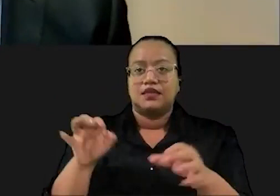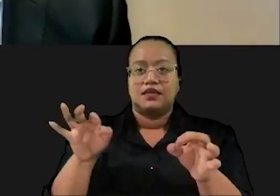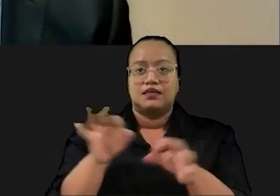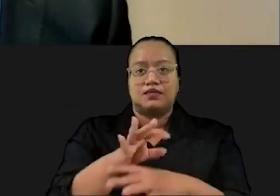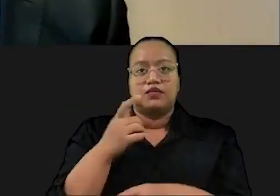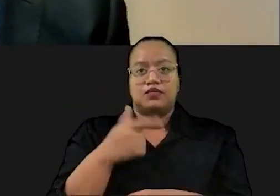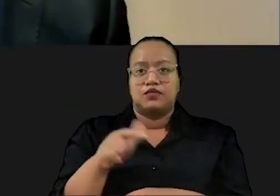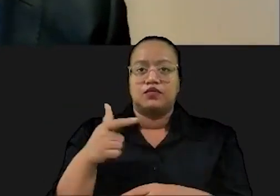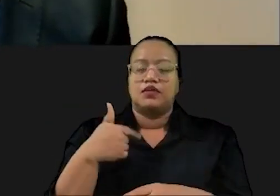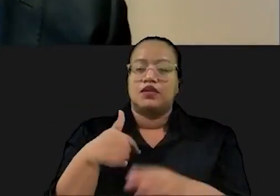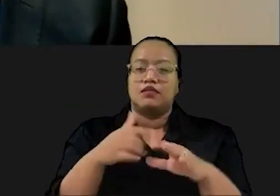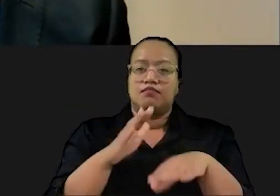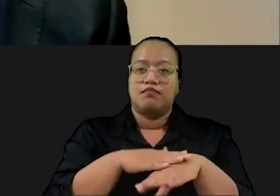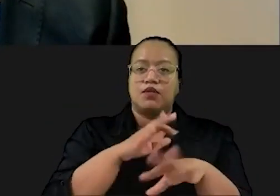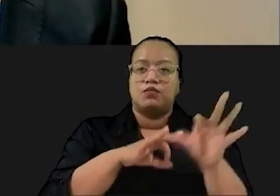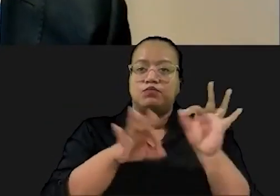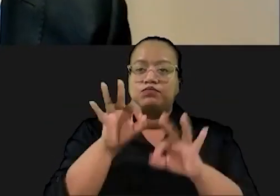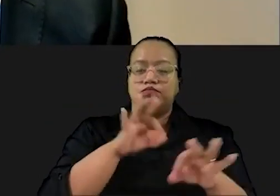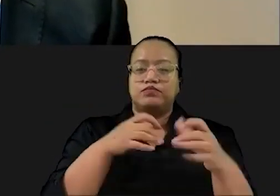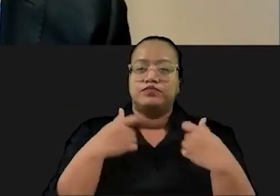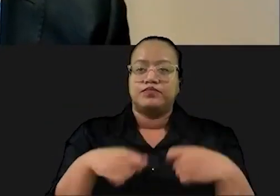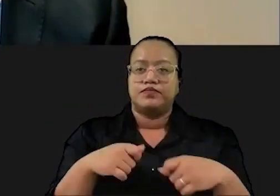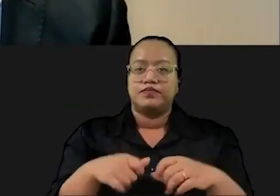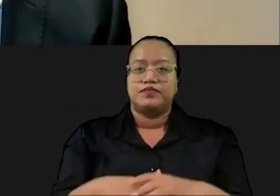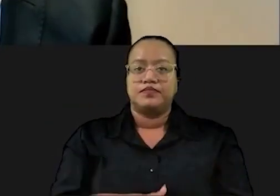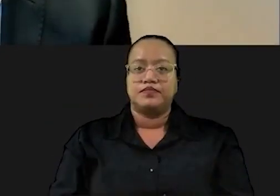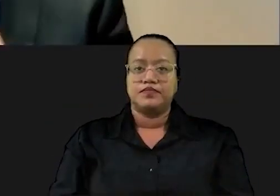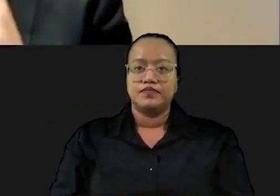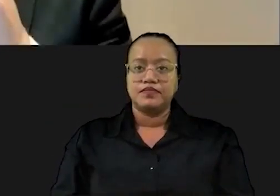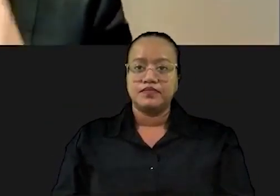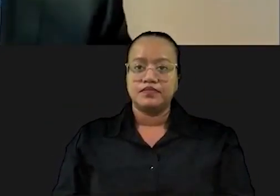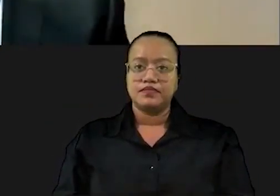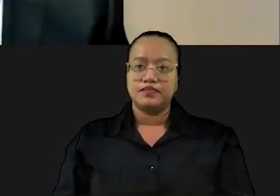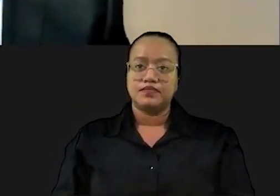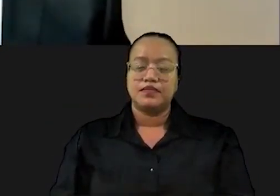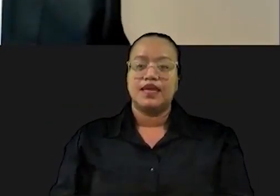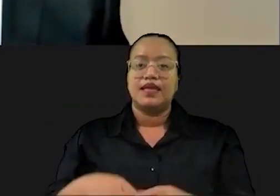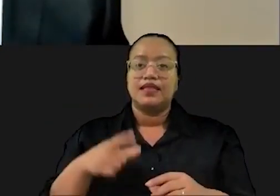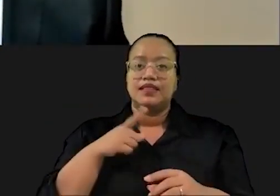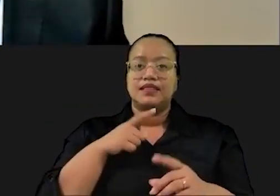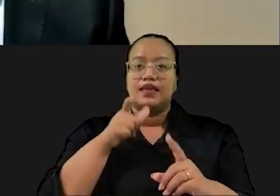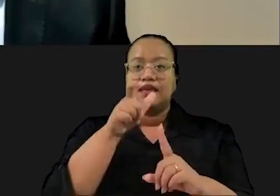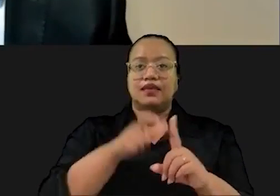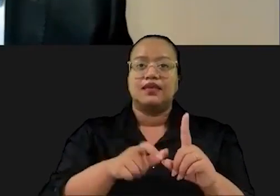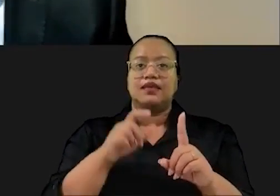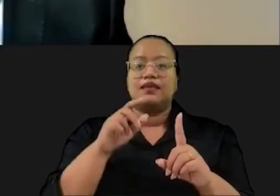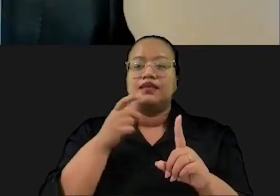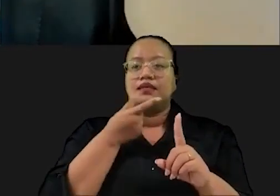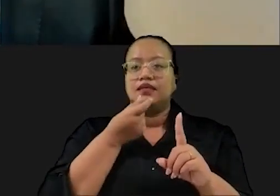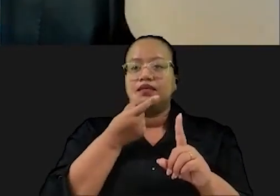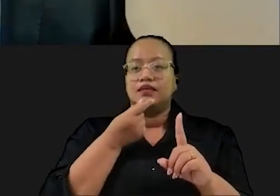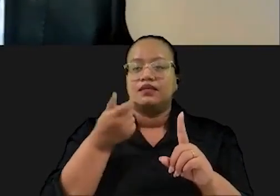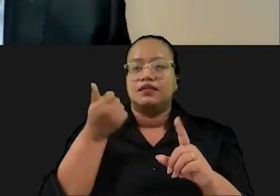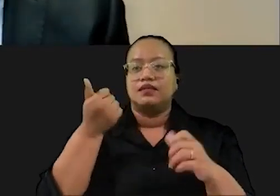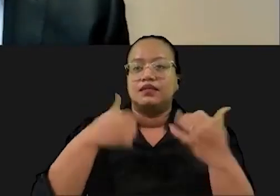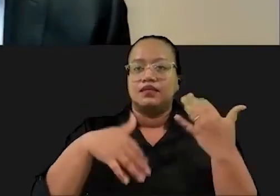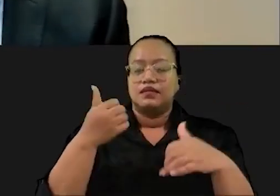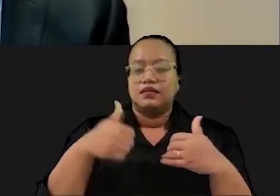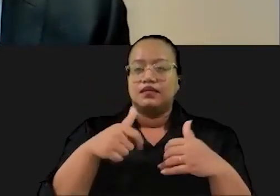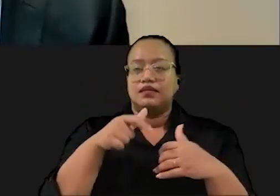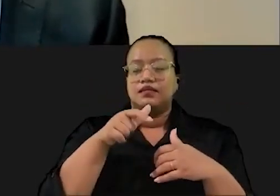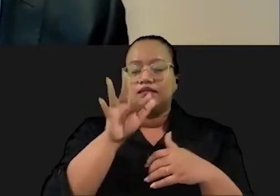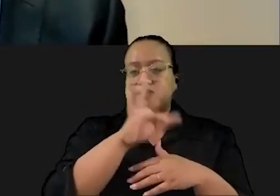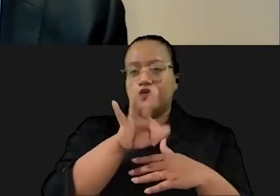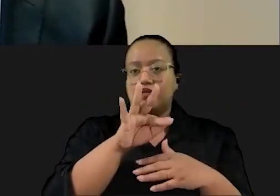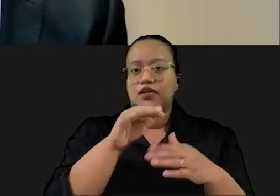Tem um trabalho muito interessante do INSPER, de 2021, em que eles fizeram uma avaliação dos